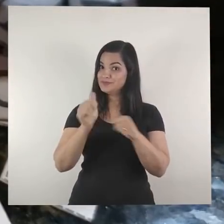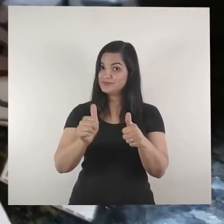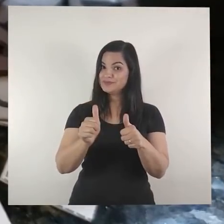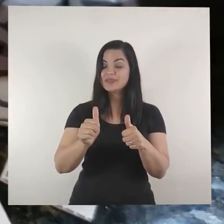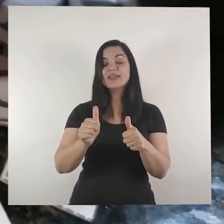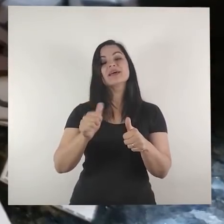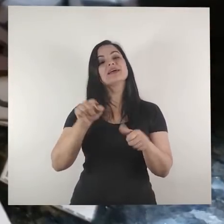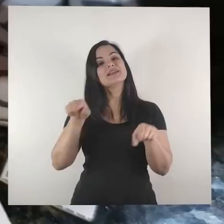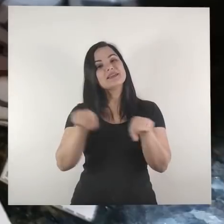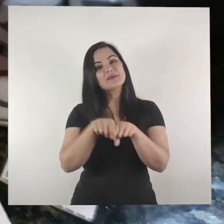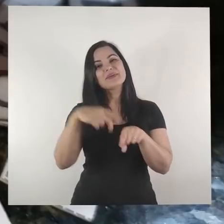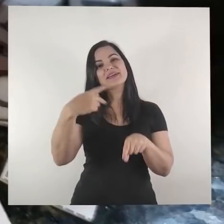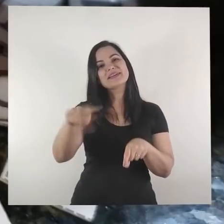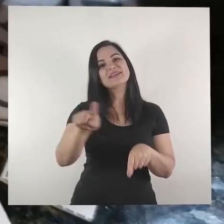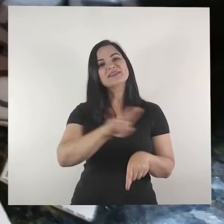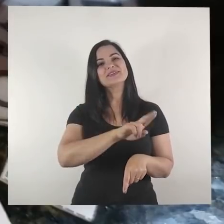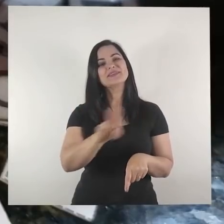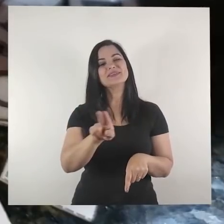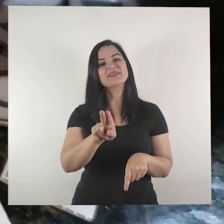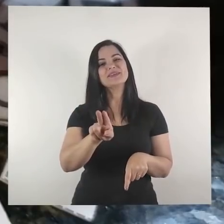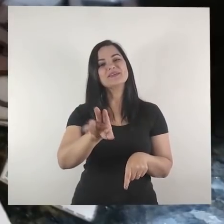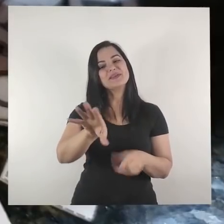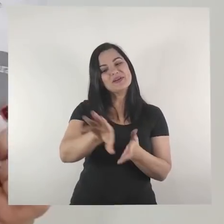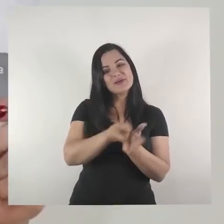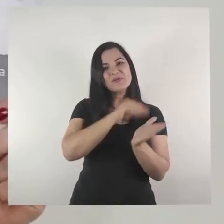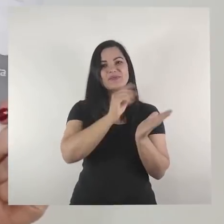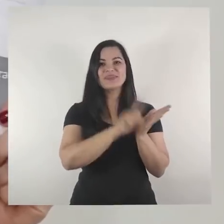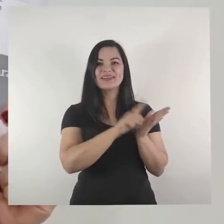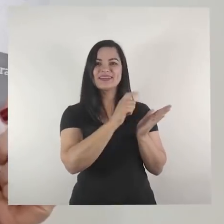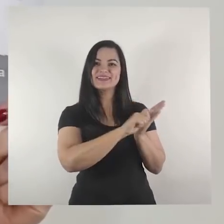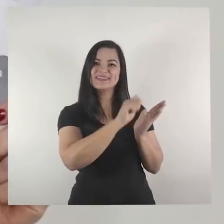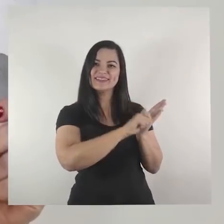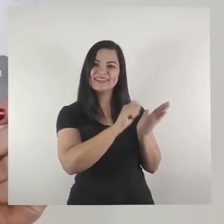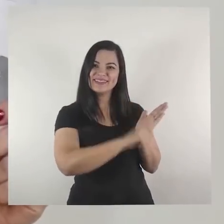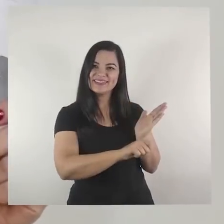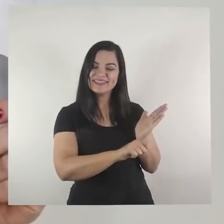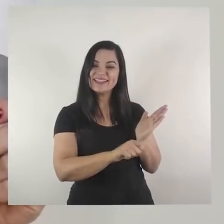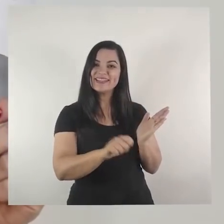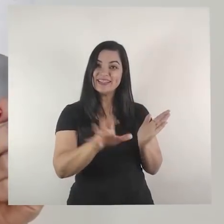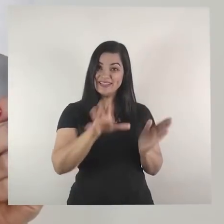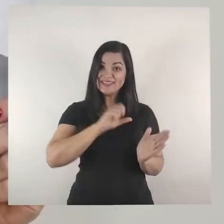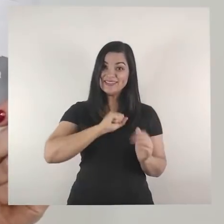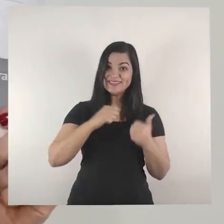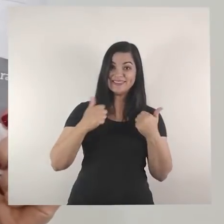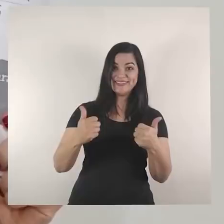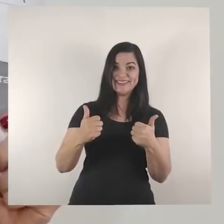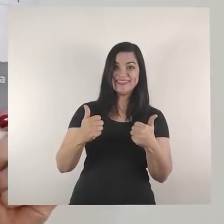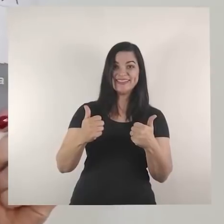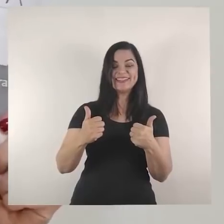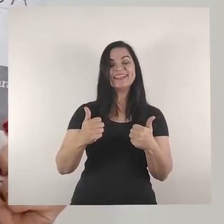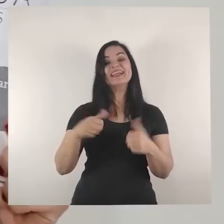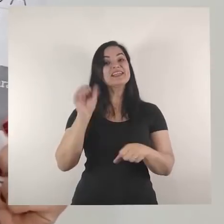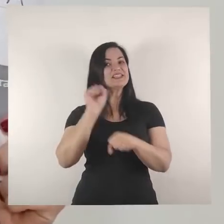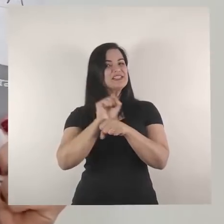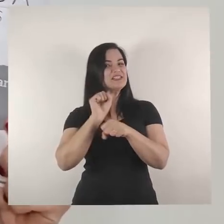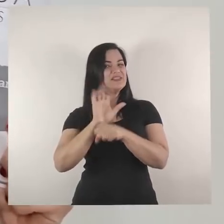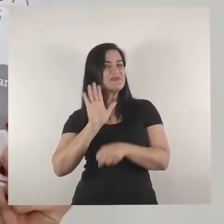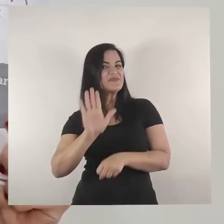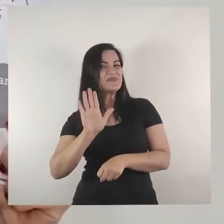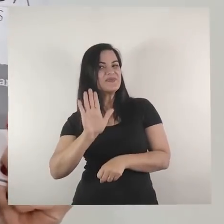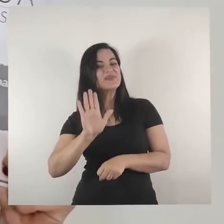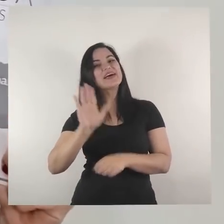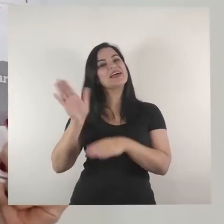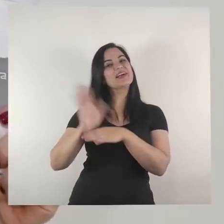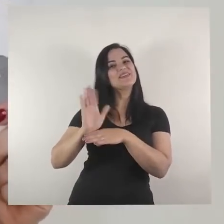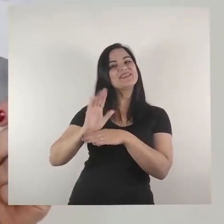seu nominho e copia na folha. Tá certo? E aí, gostaram dessa novidade? Aguardem os